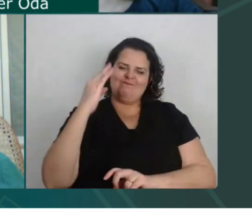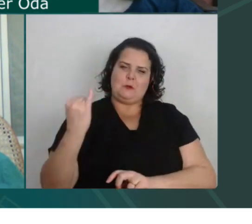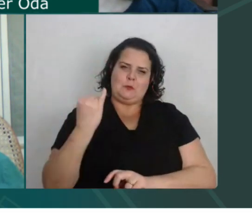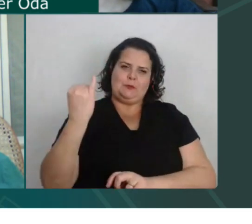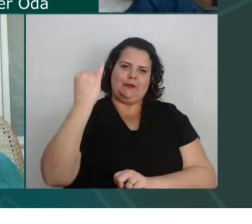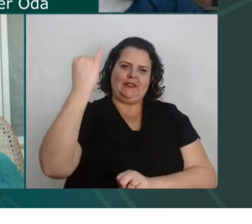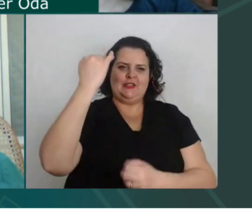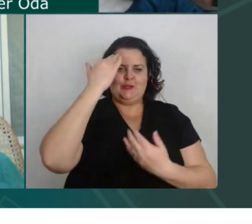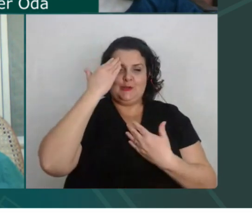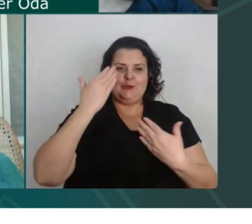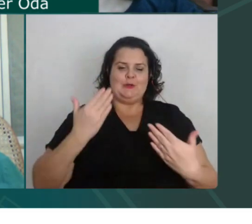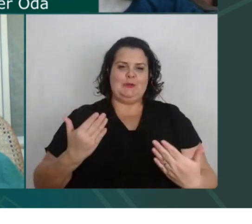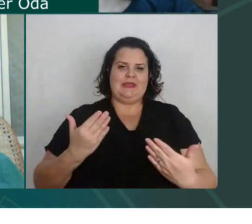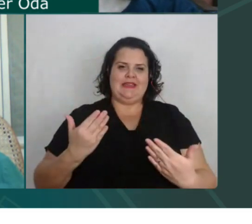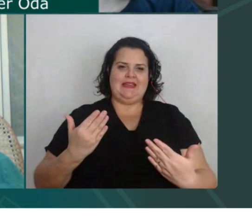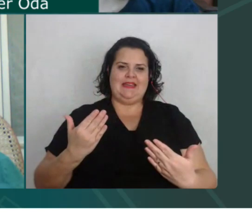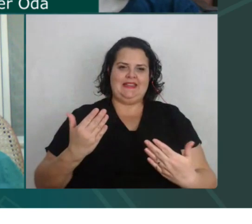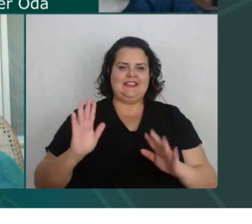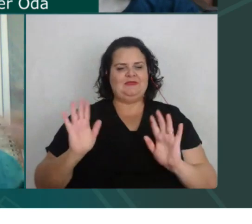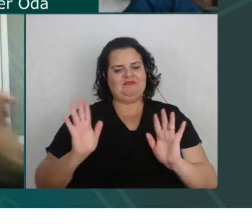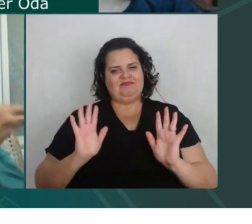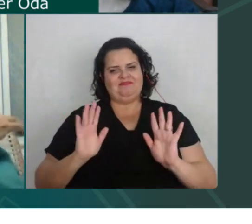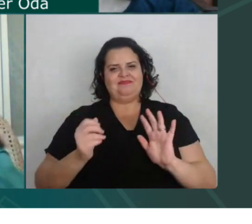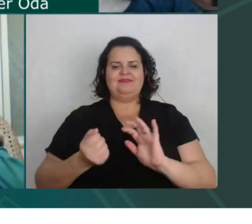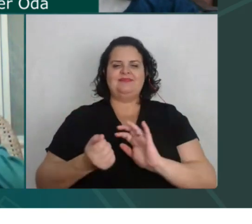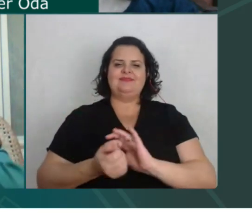Muito obrigado e até breve.